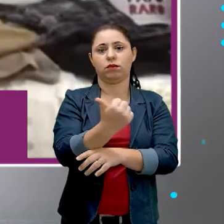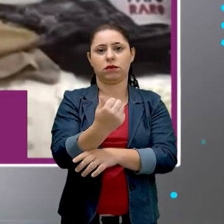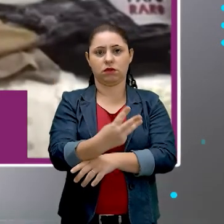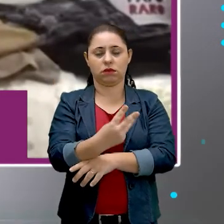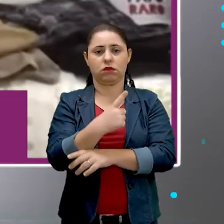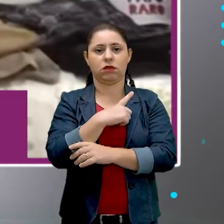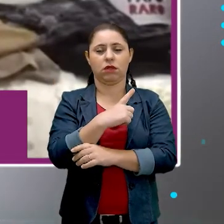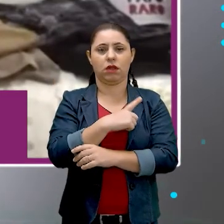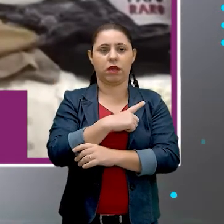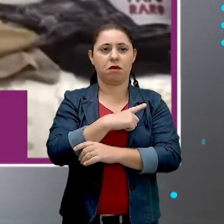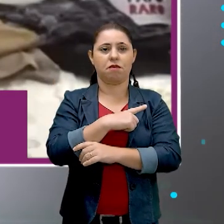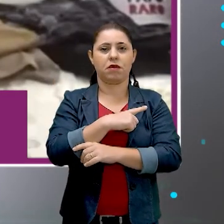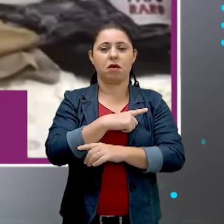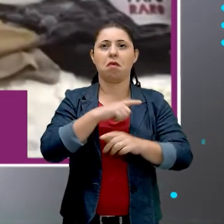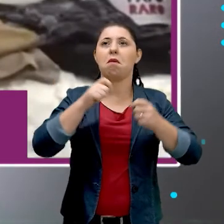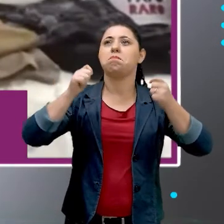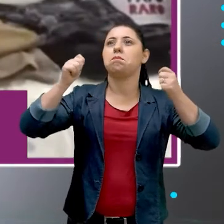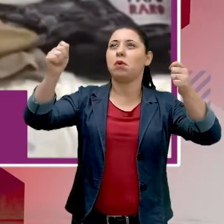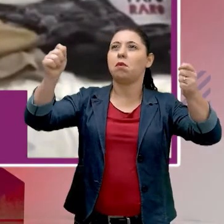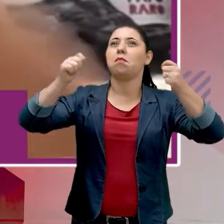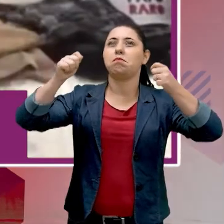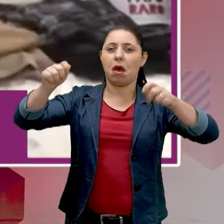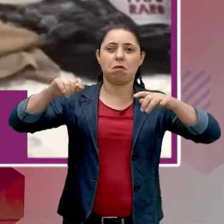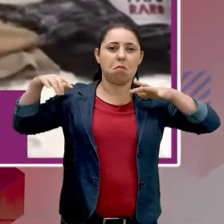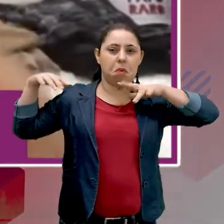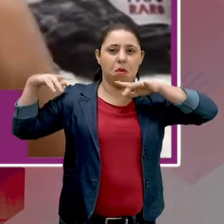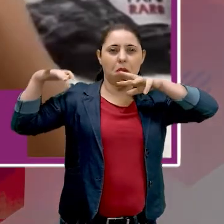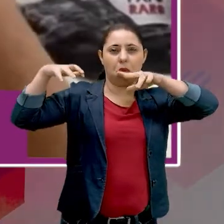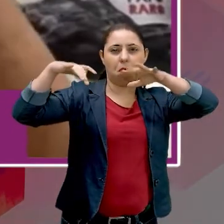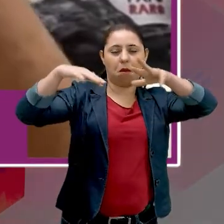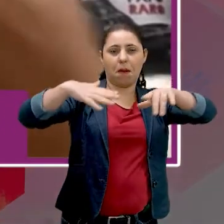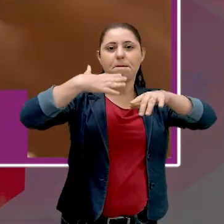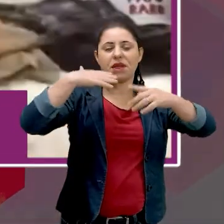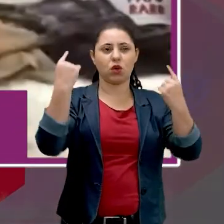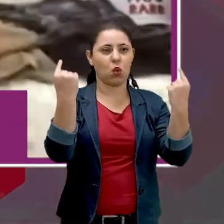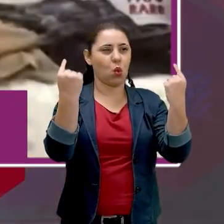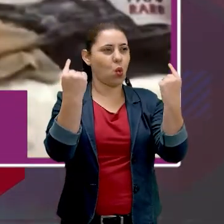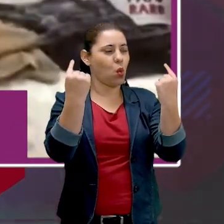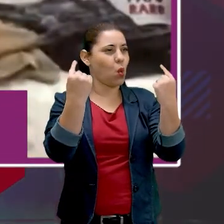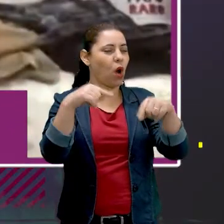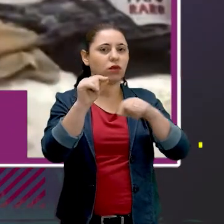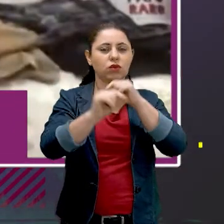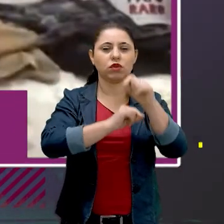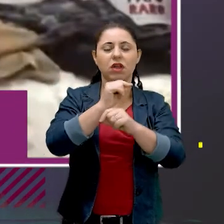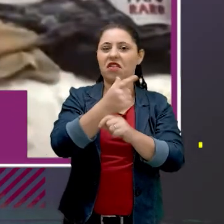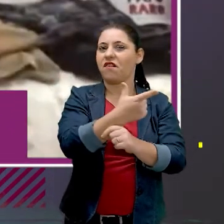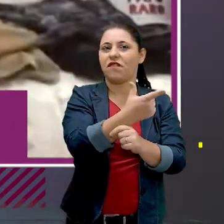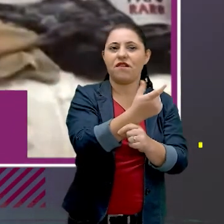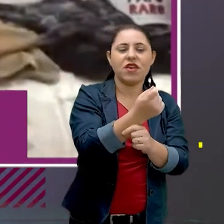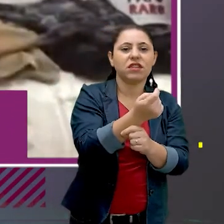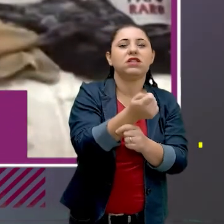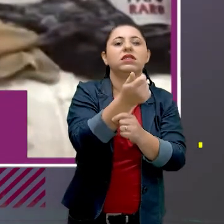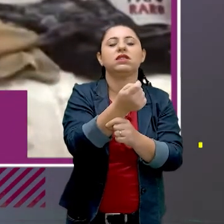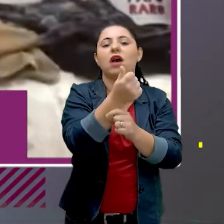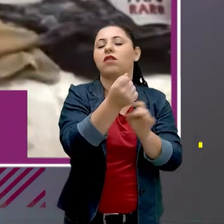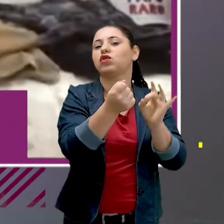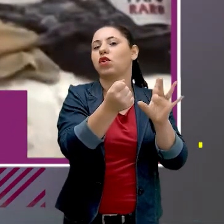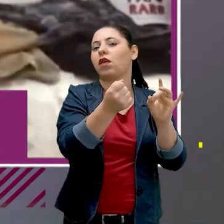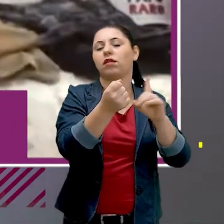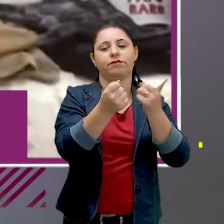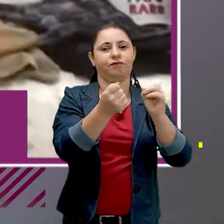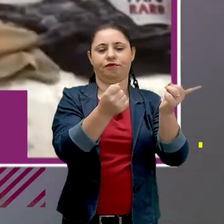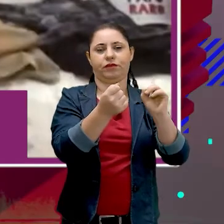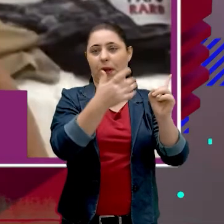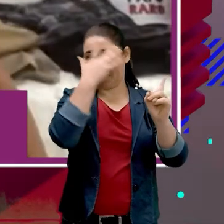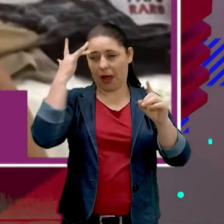2013. Quando houve aquelas passeadas, as pessoas irem às ruas e as pessoas pediram contra a corrupção, não são apenas 20 centavos. Não sei se você se lembra